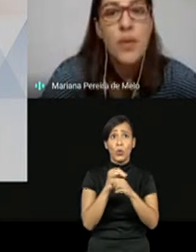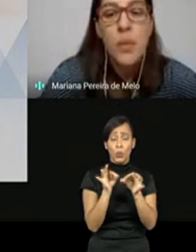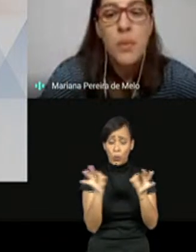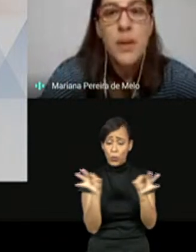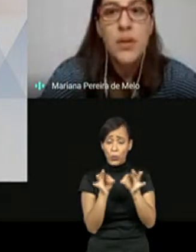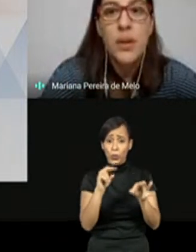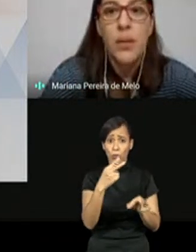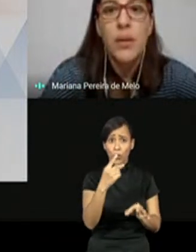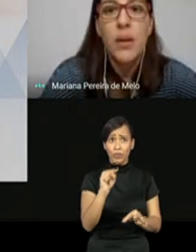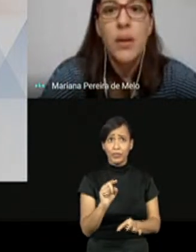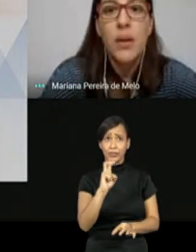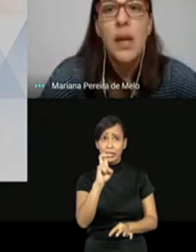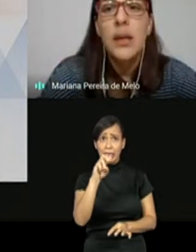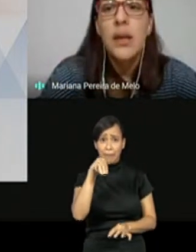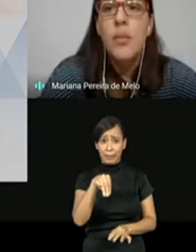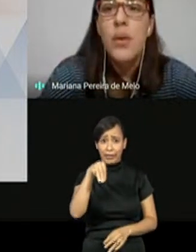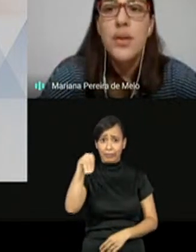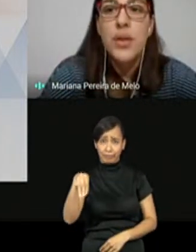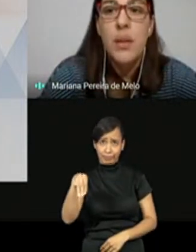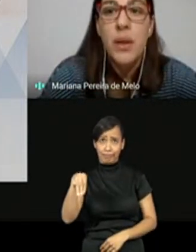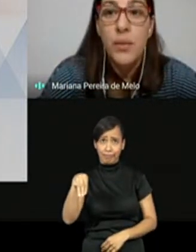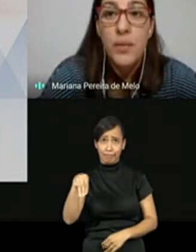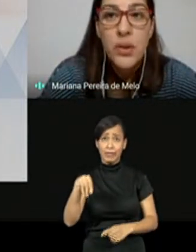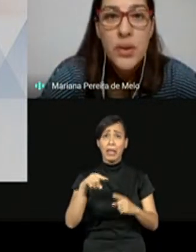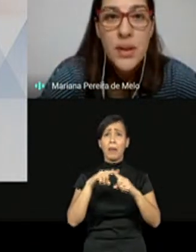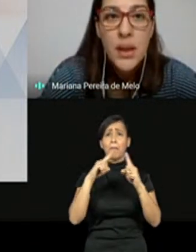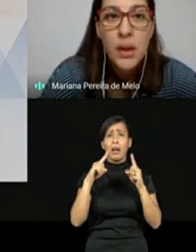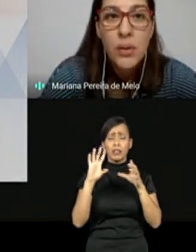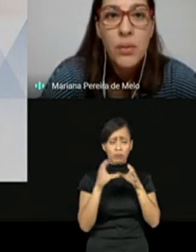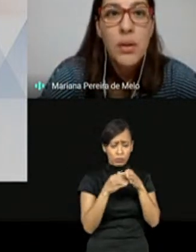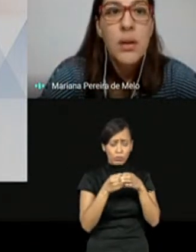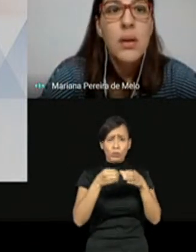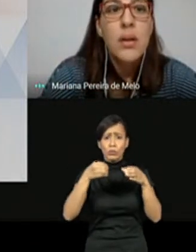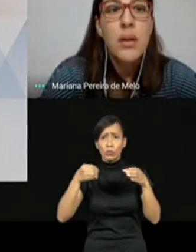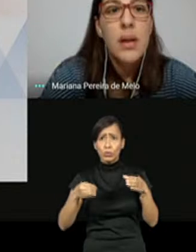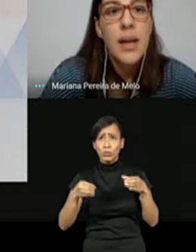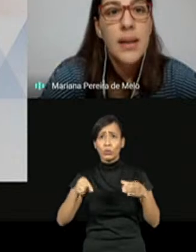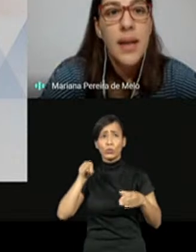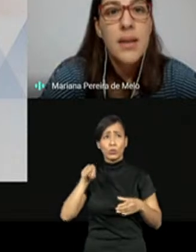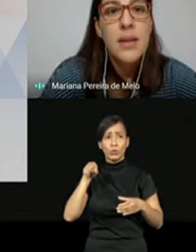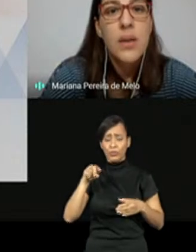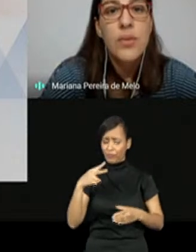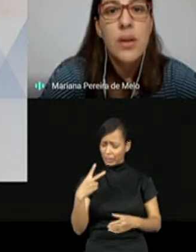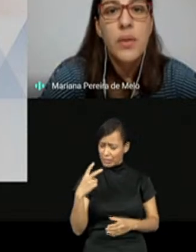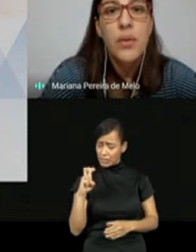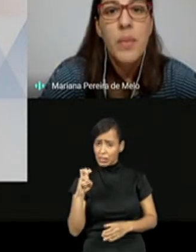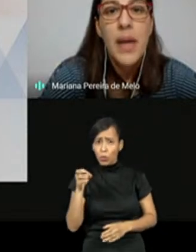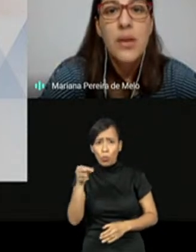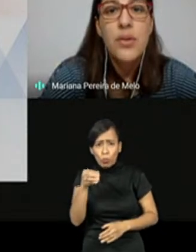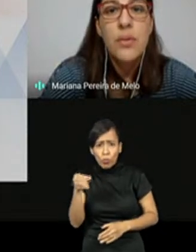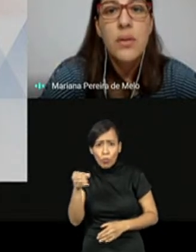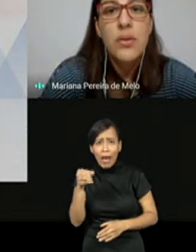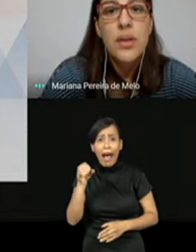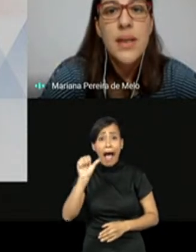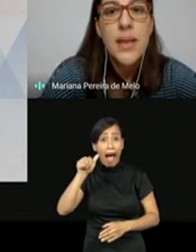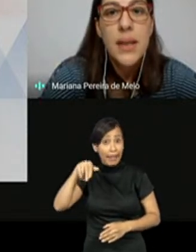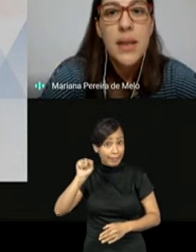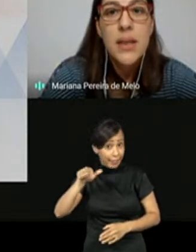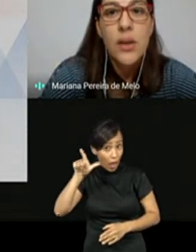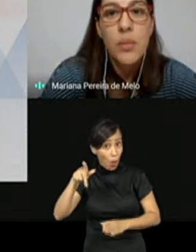o desvio populacional. Então, uma amostra de tamanho 25, anéis tem um diâmetro médio